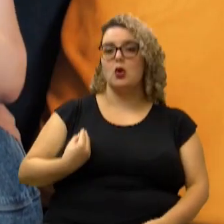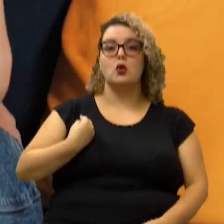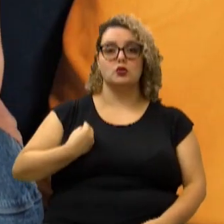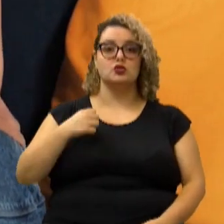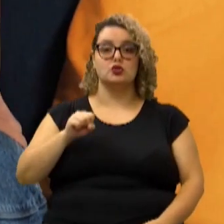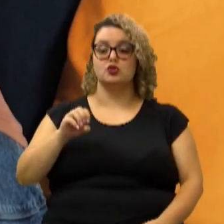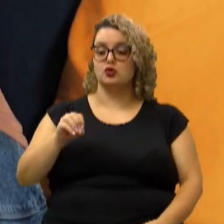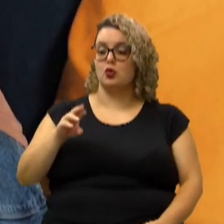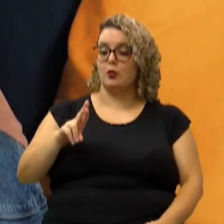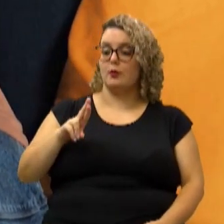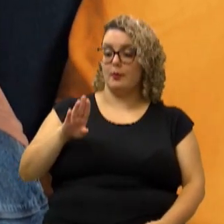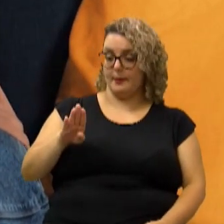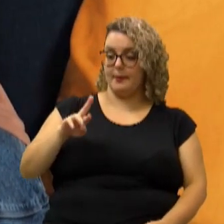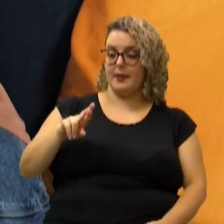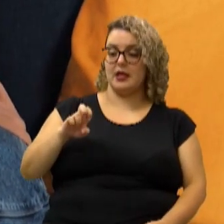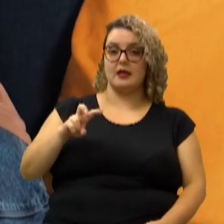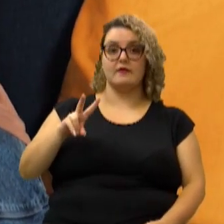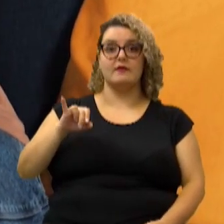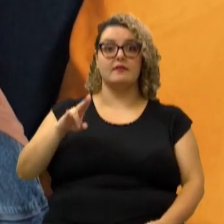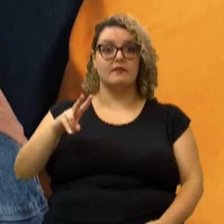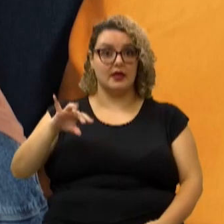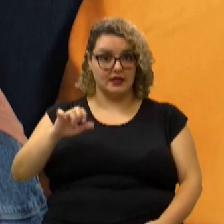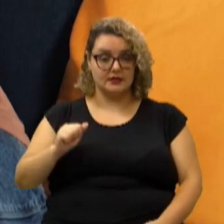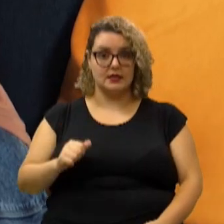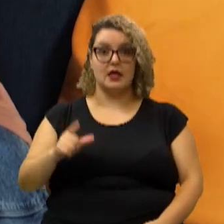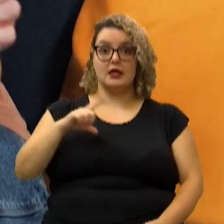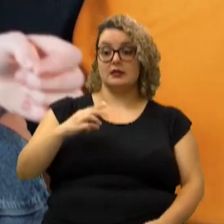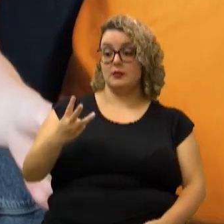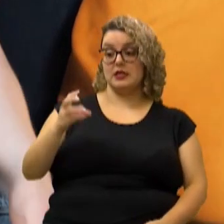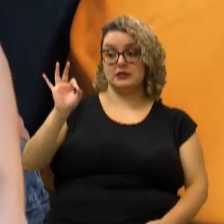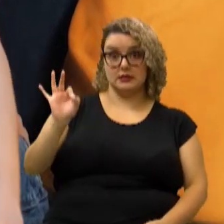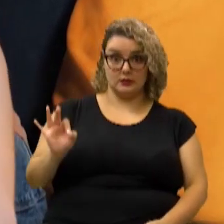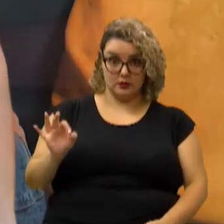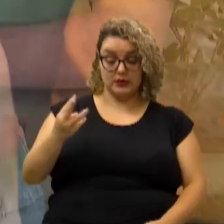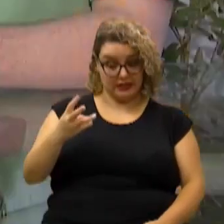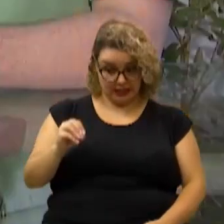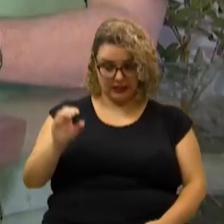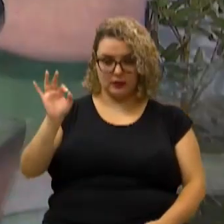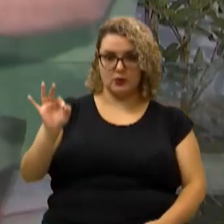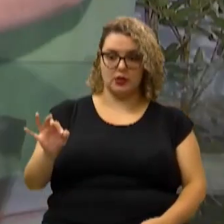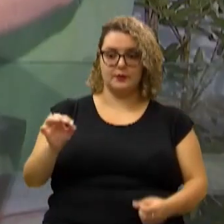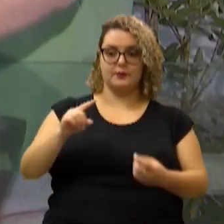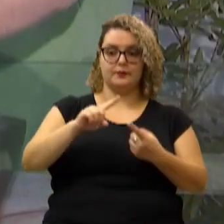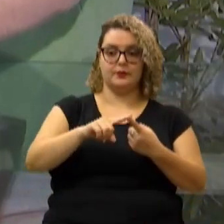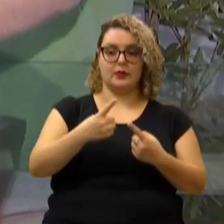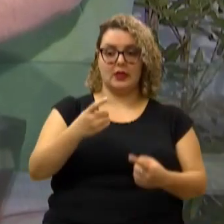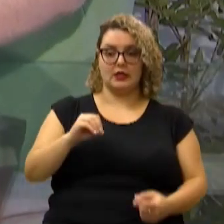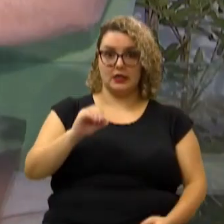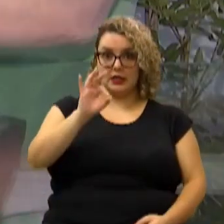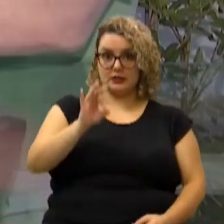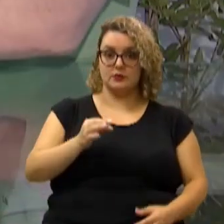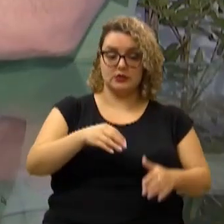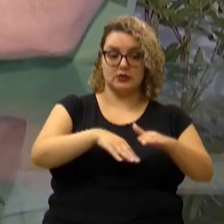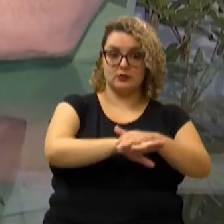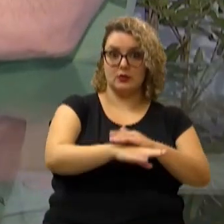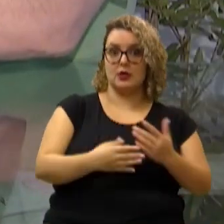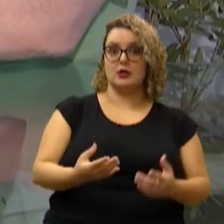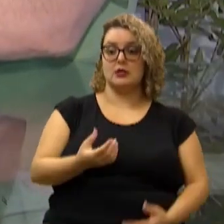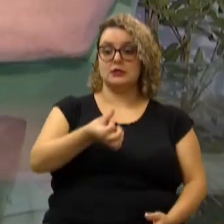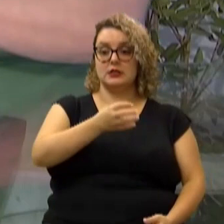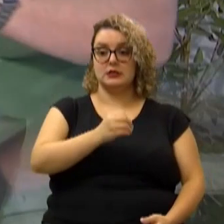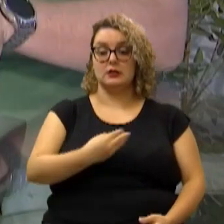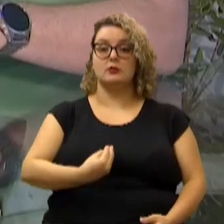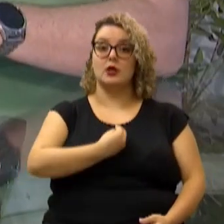a gente chama de sobrevivência e aí a gente tem mais 30% 10% já foi guardado 60